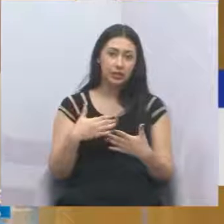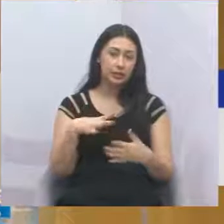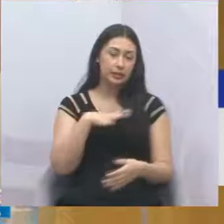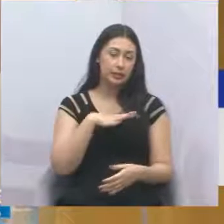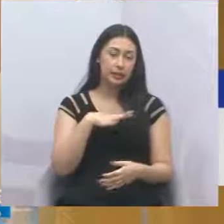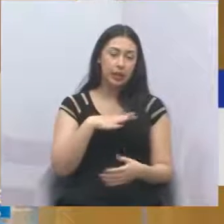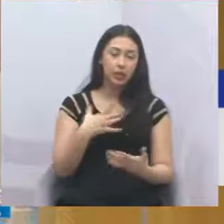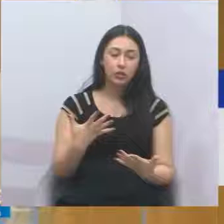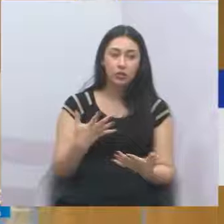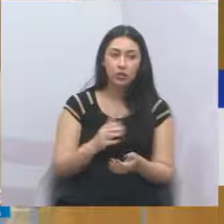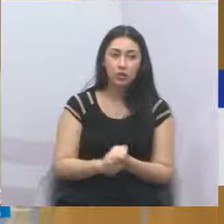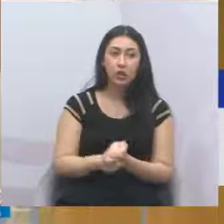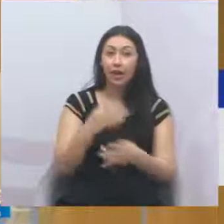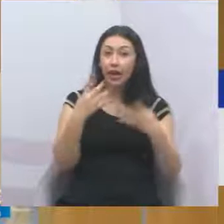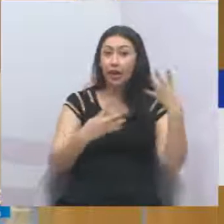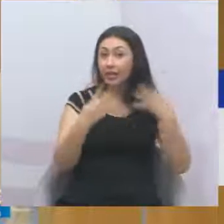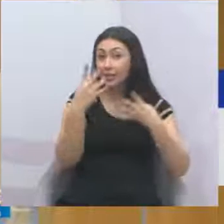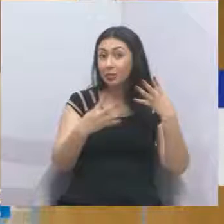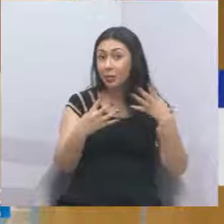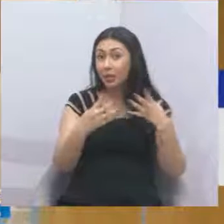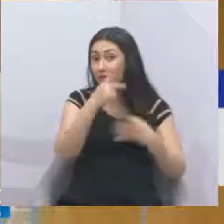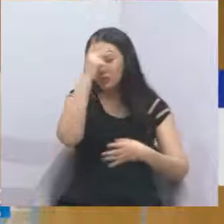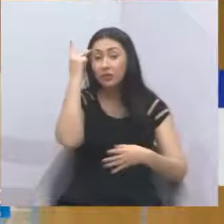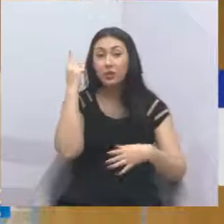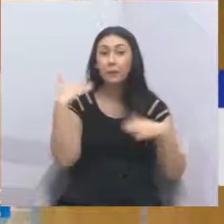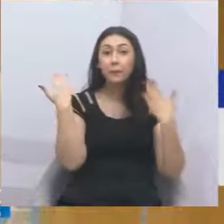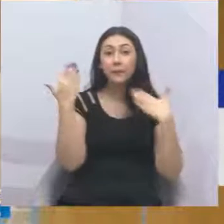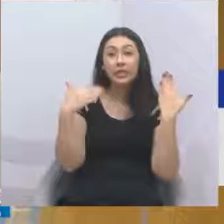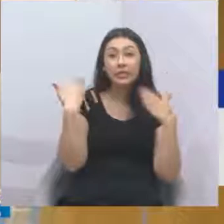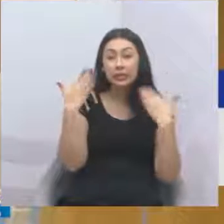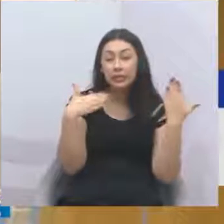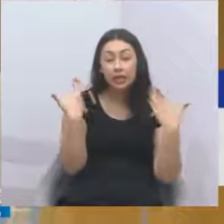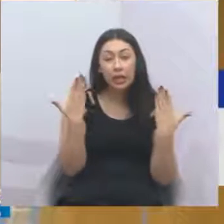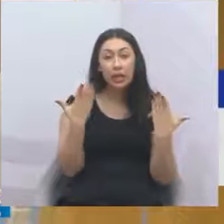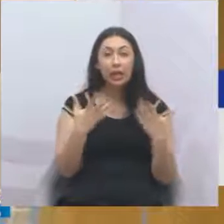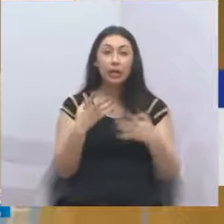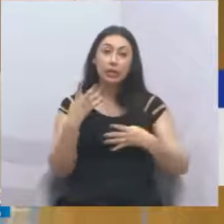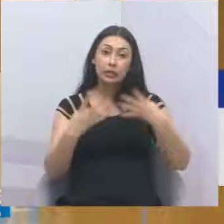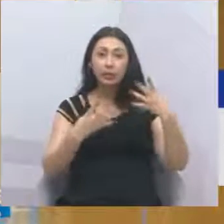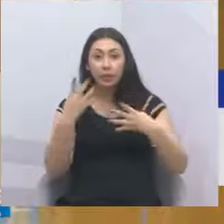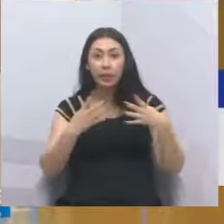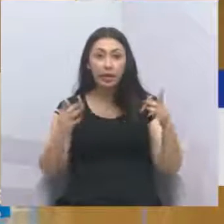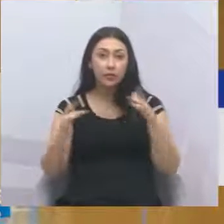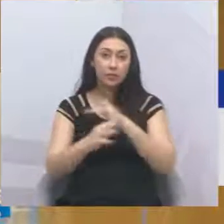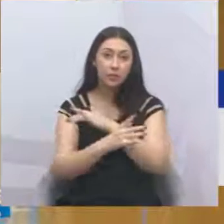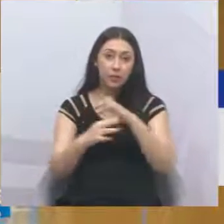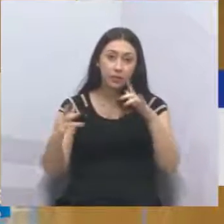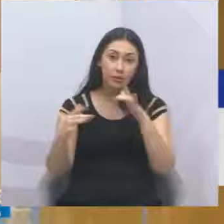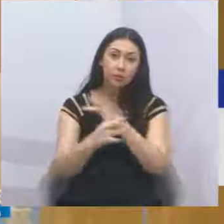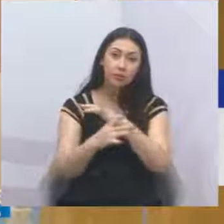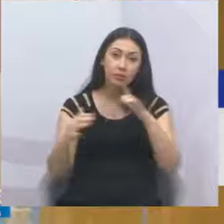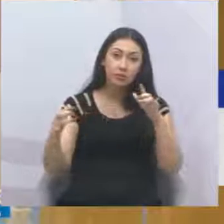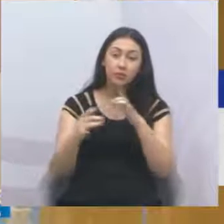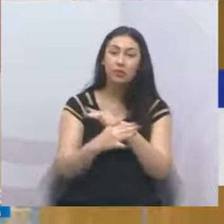cidade que interferem no passeio público, interfere a mobilidade urbana.